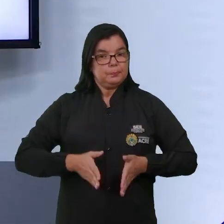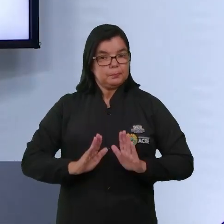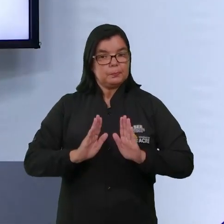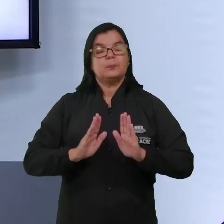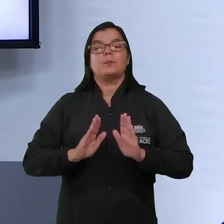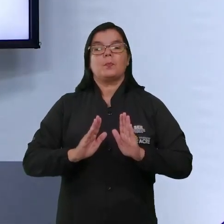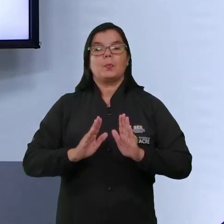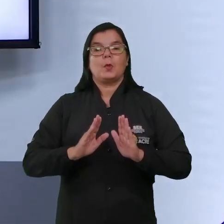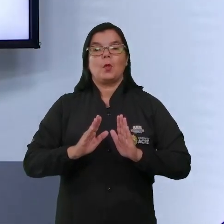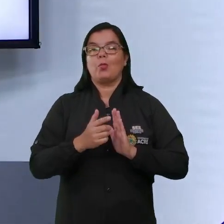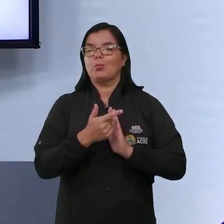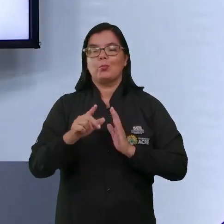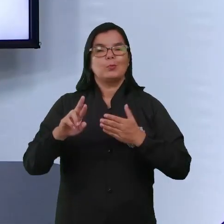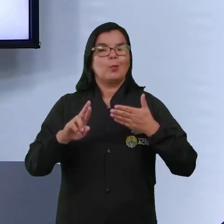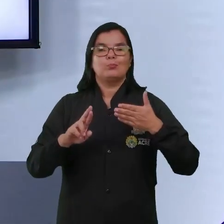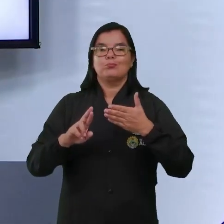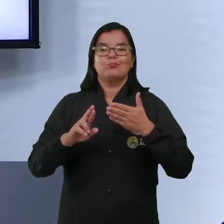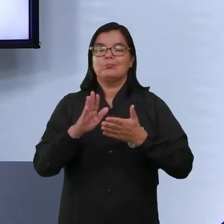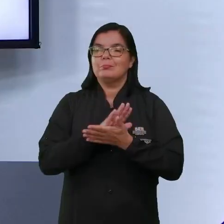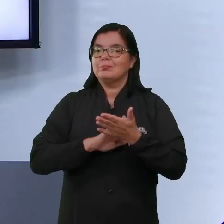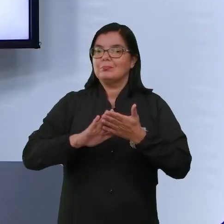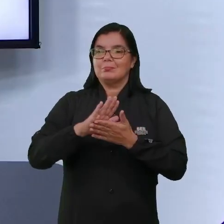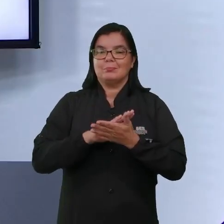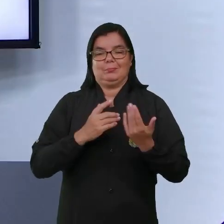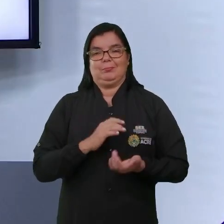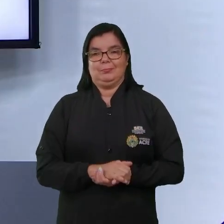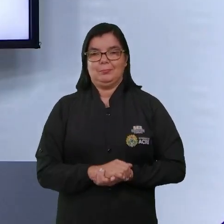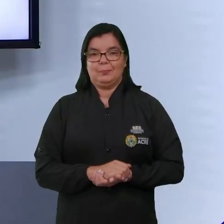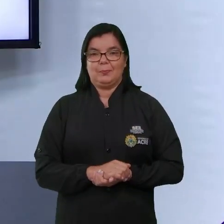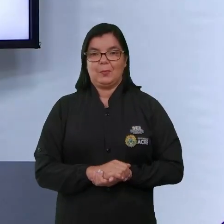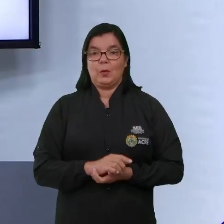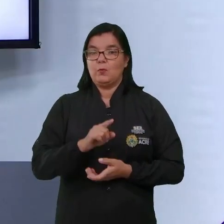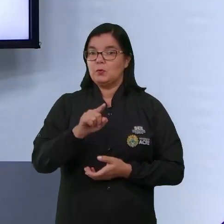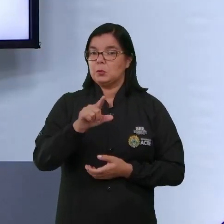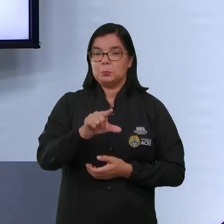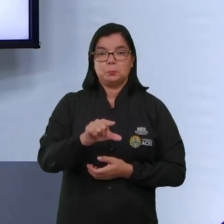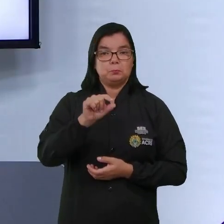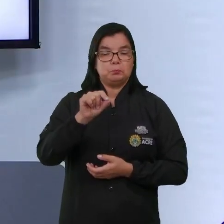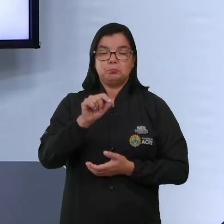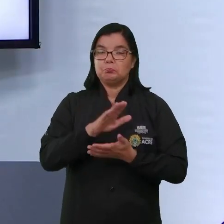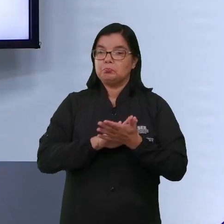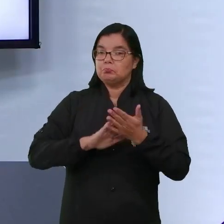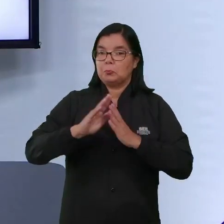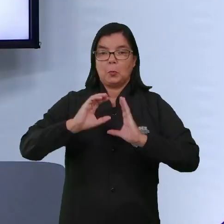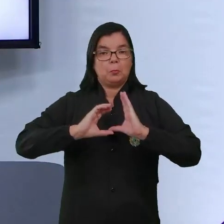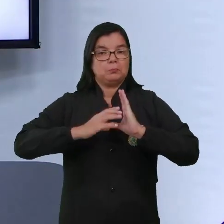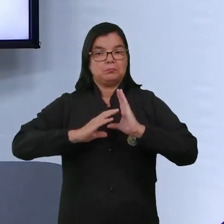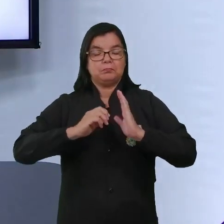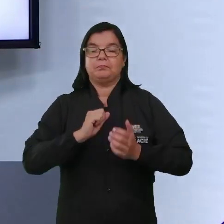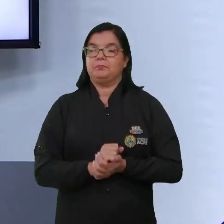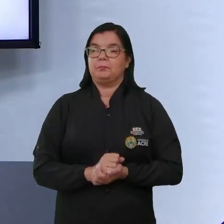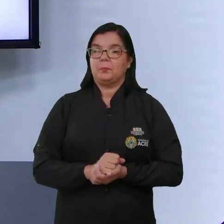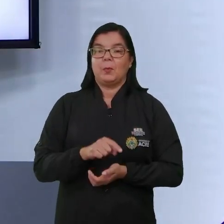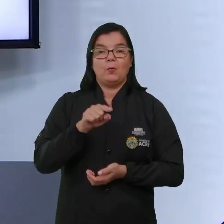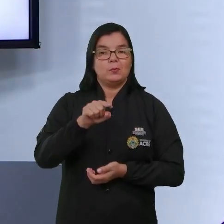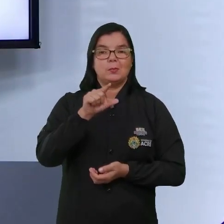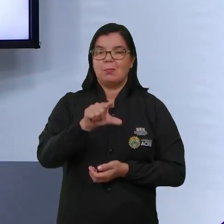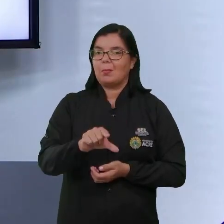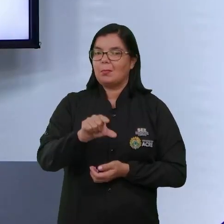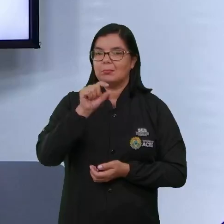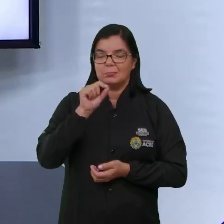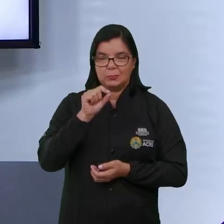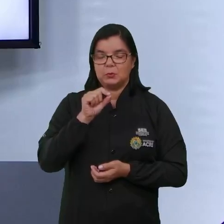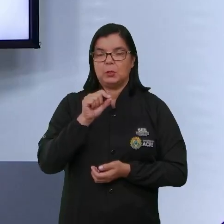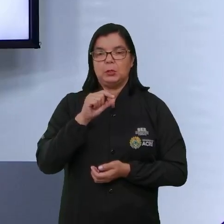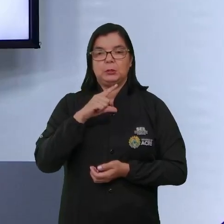nascemos, nós não temos referências de nada. Você não tem preferência partidária, você não tem